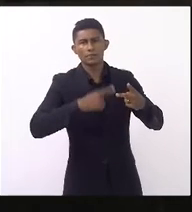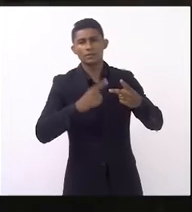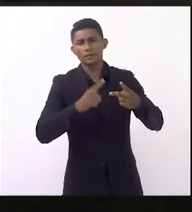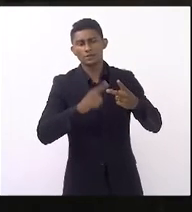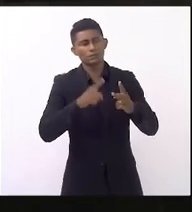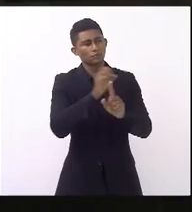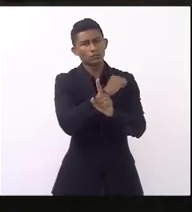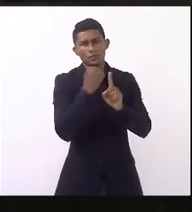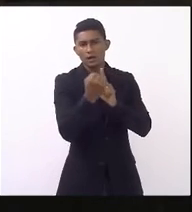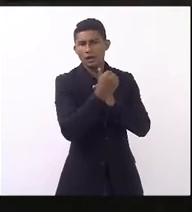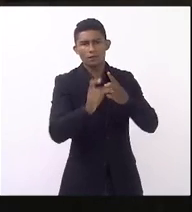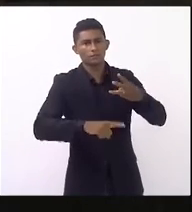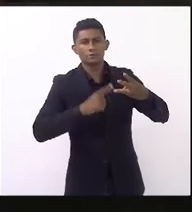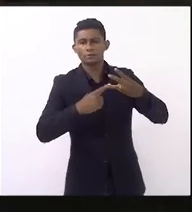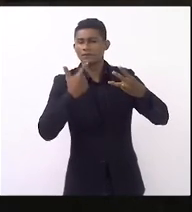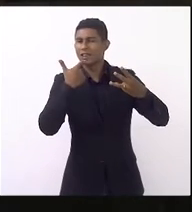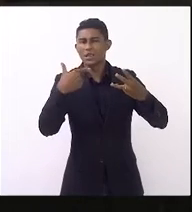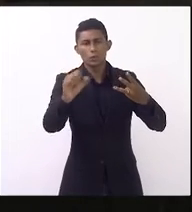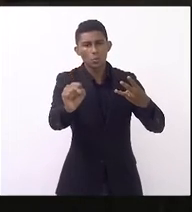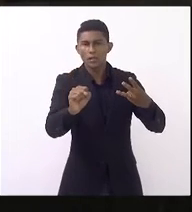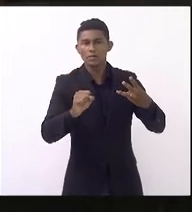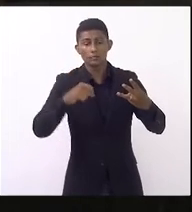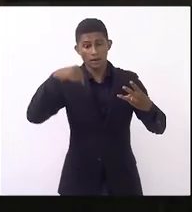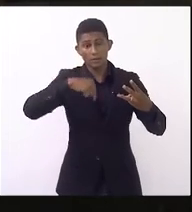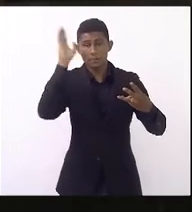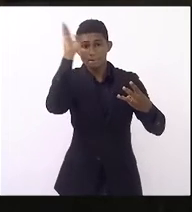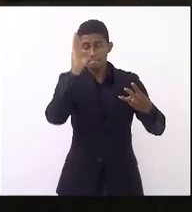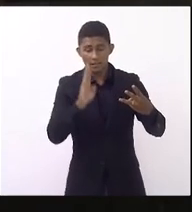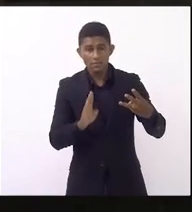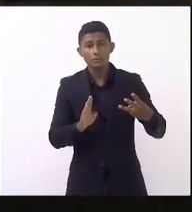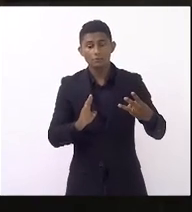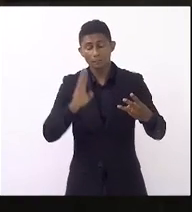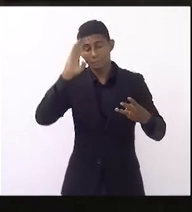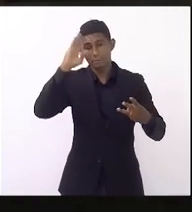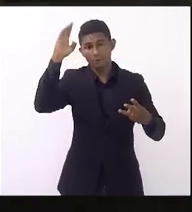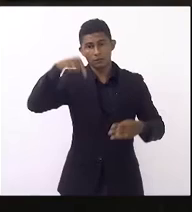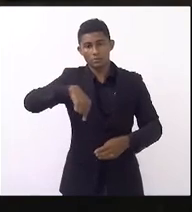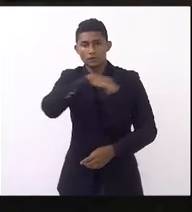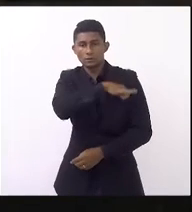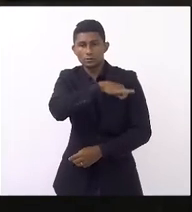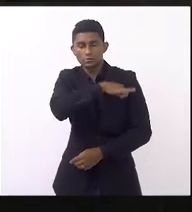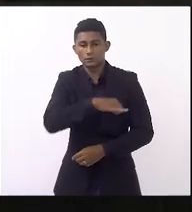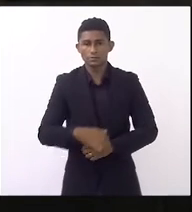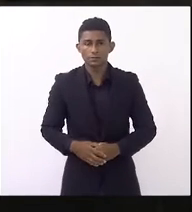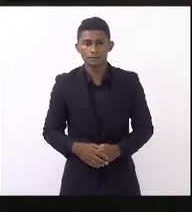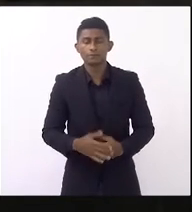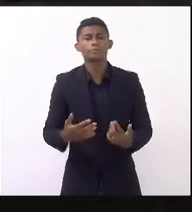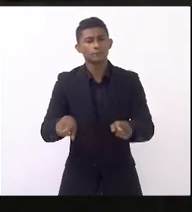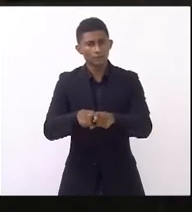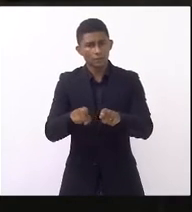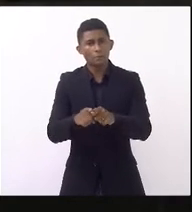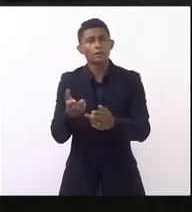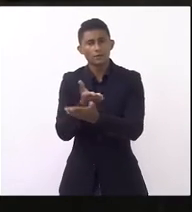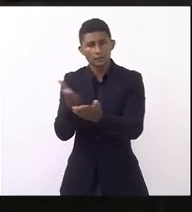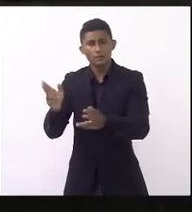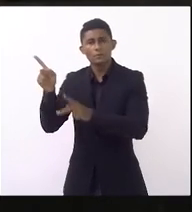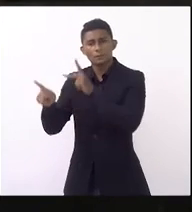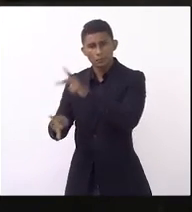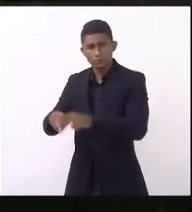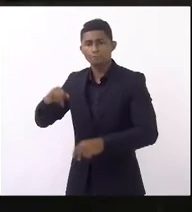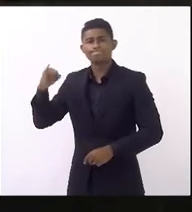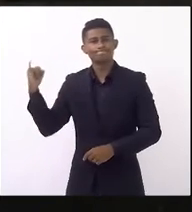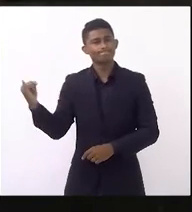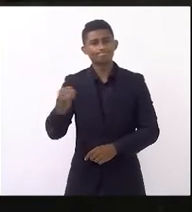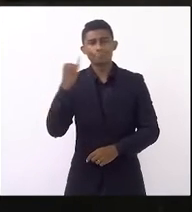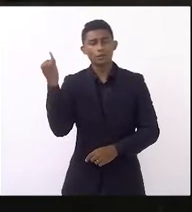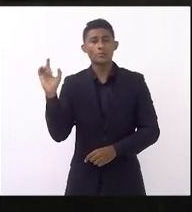e linguísticos à formação do Brasil, em especial no estado do Rio de Janeiro. E foram importantes também em toda a